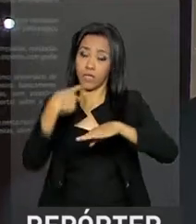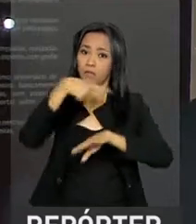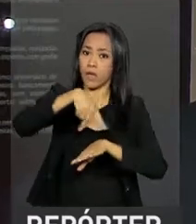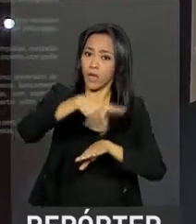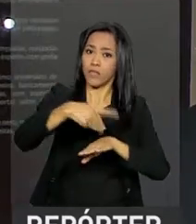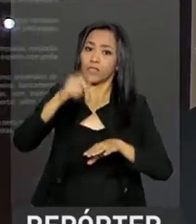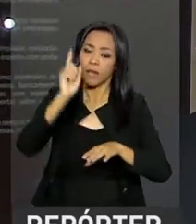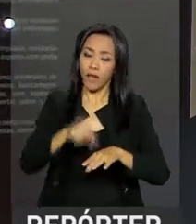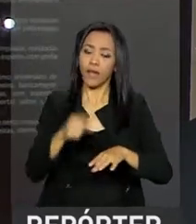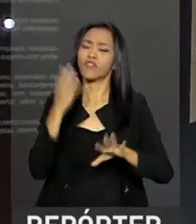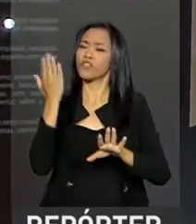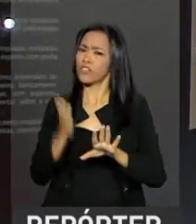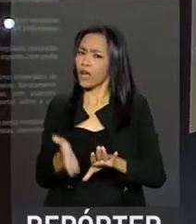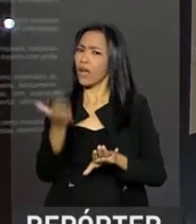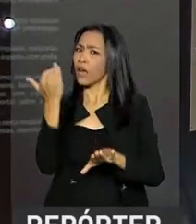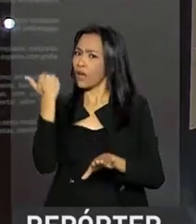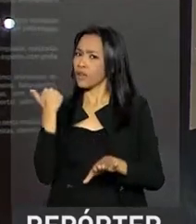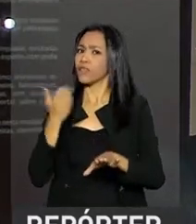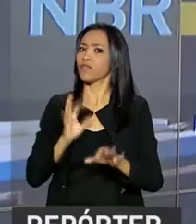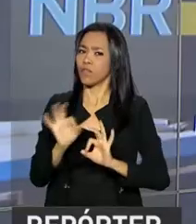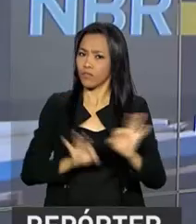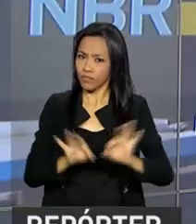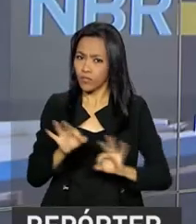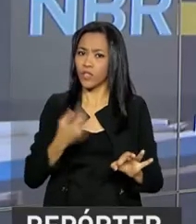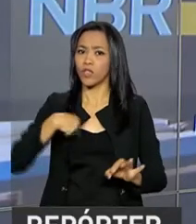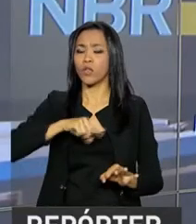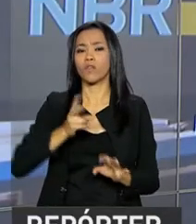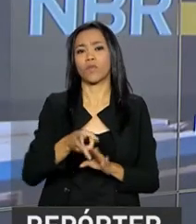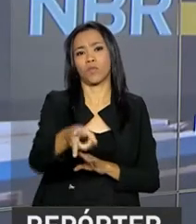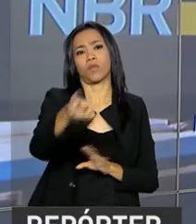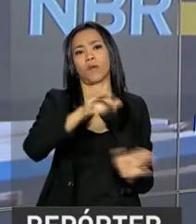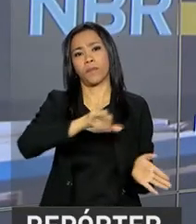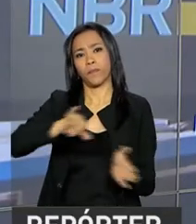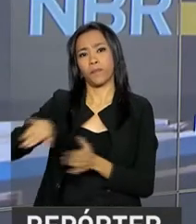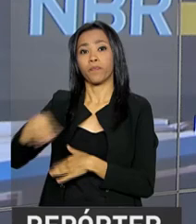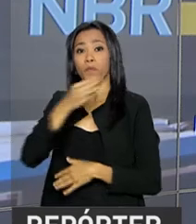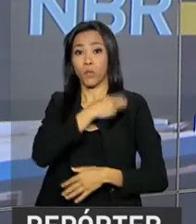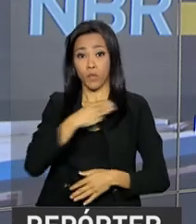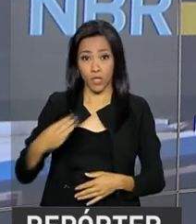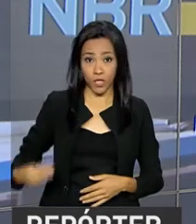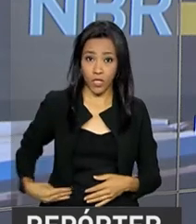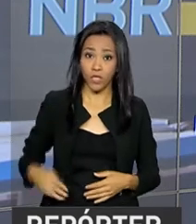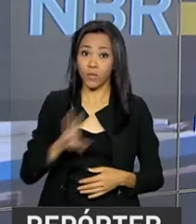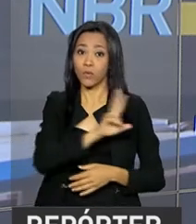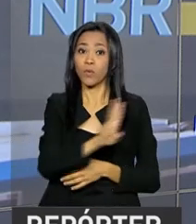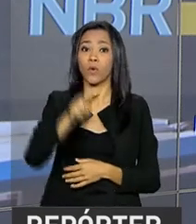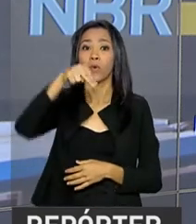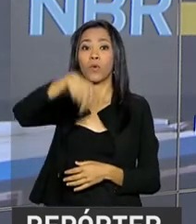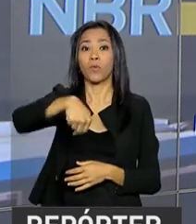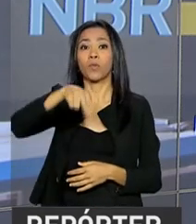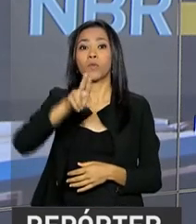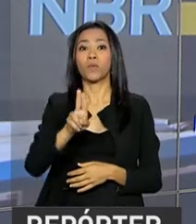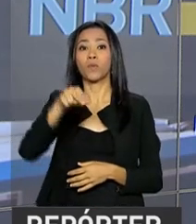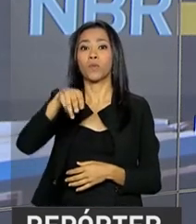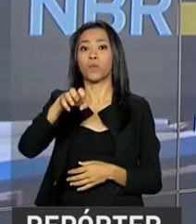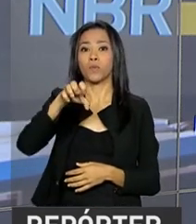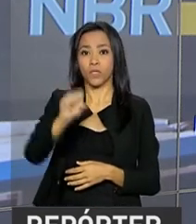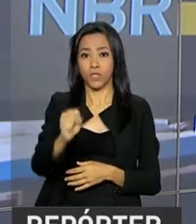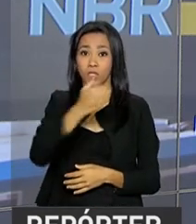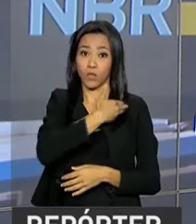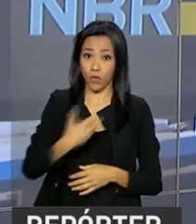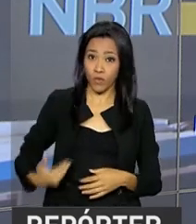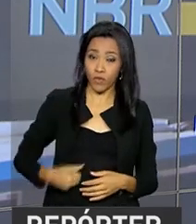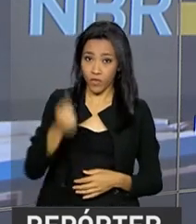são linhas de ação já foram traçados vamos segundo o ministro a luiz muniz lembrou ainda que o governo brasileiro está